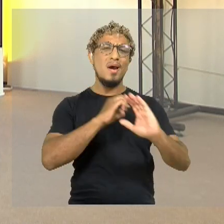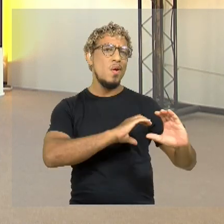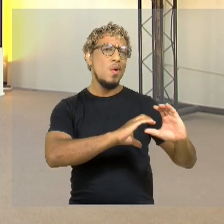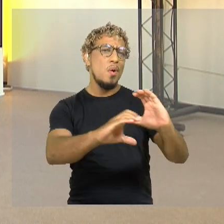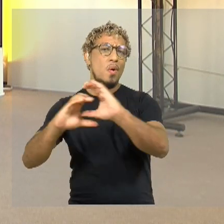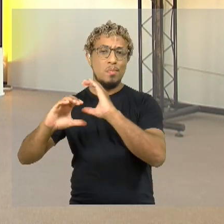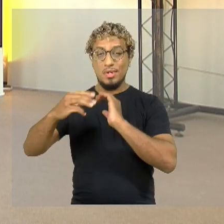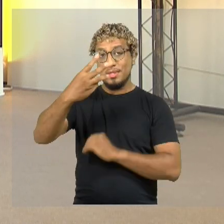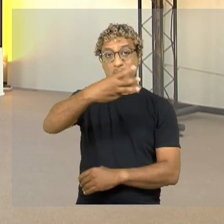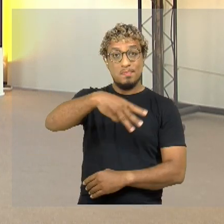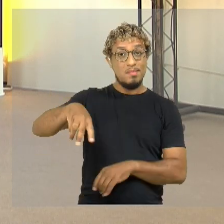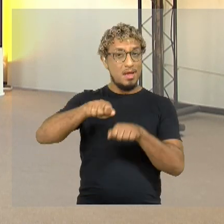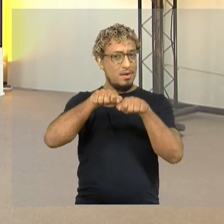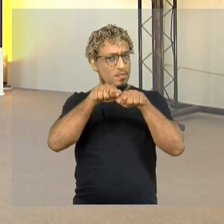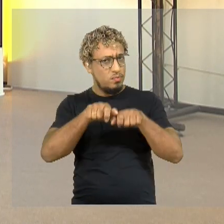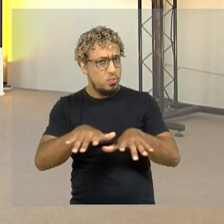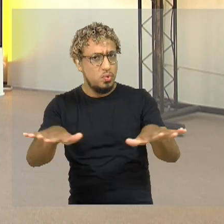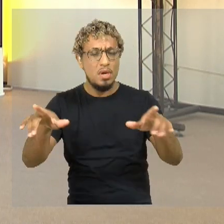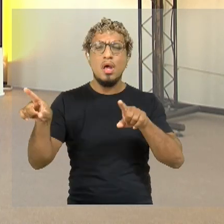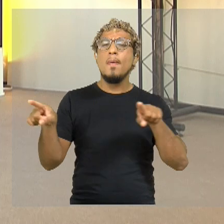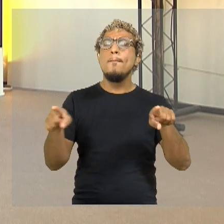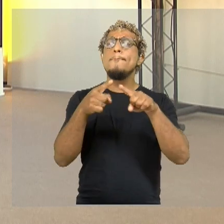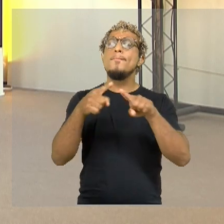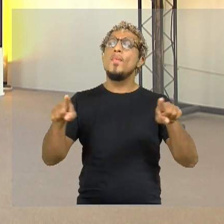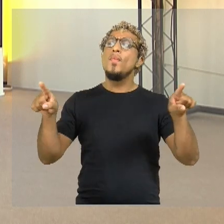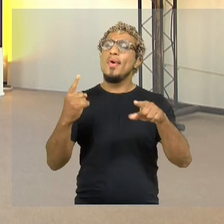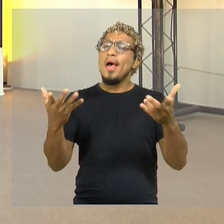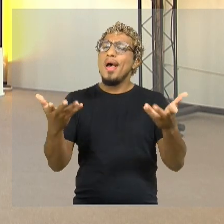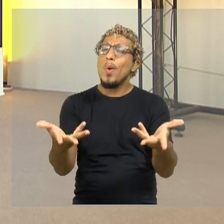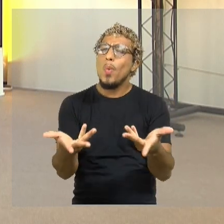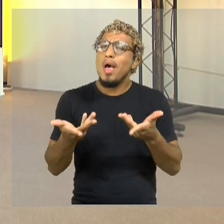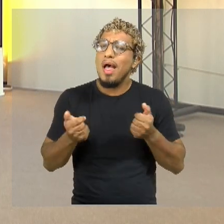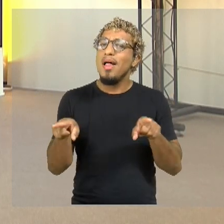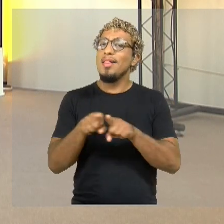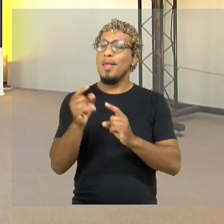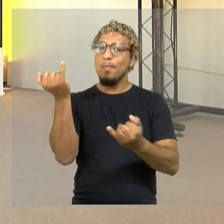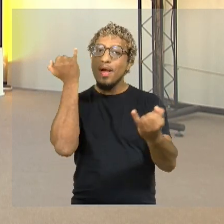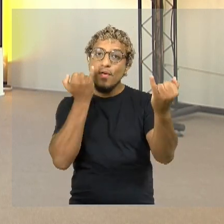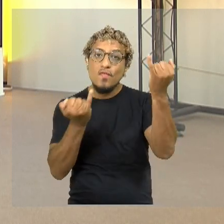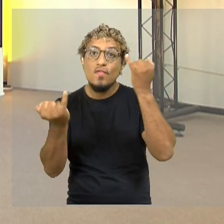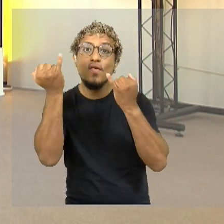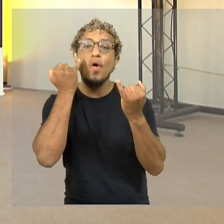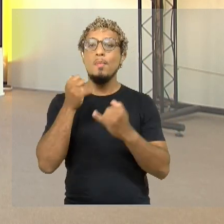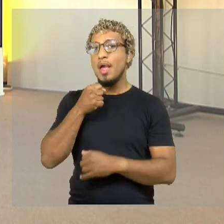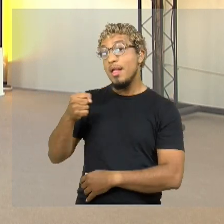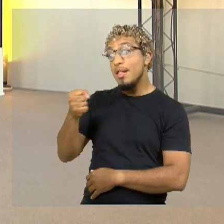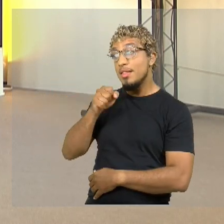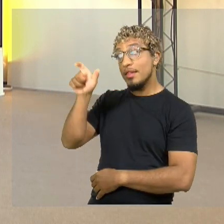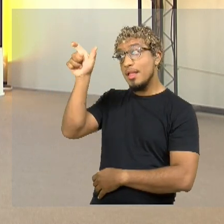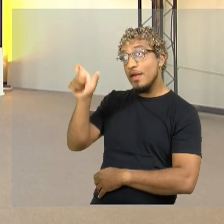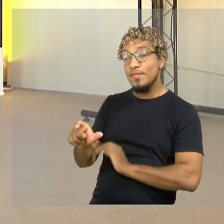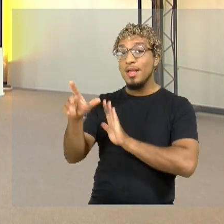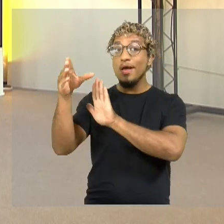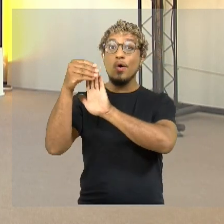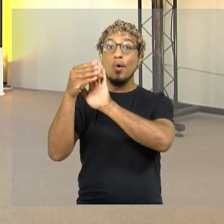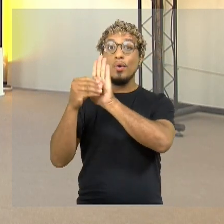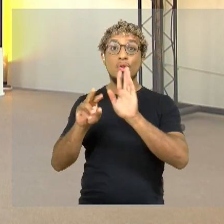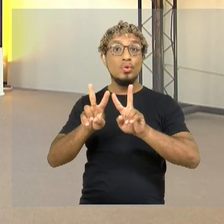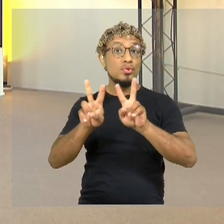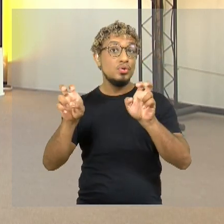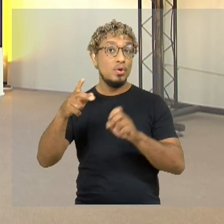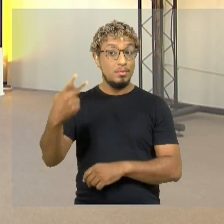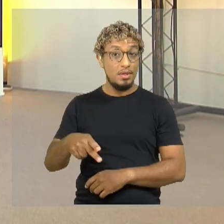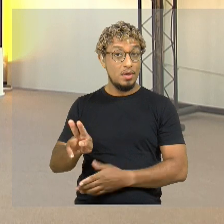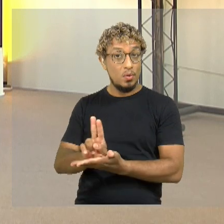comunicação maranhense. Além de músicas de qualidade, a rádio traz informação, entrevistas, conteúdo sobre a universidade